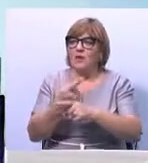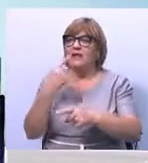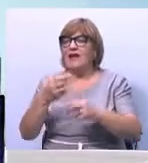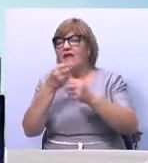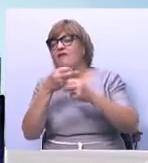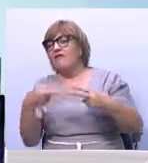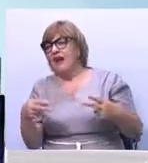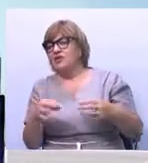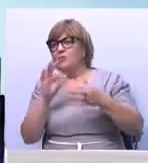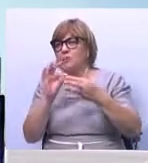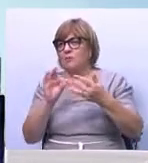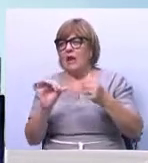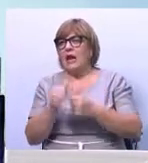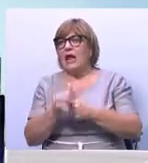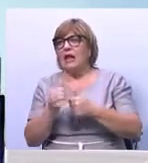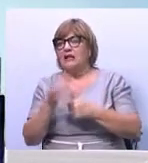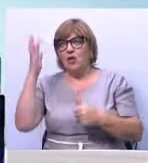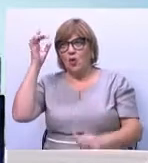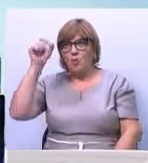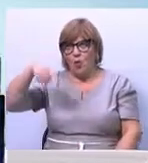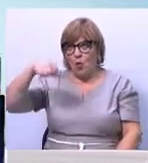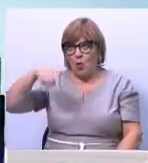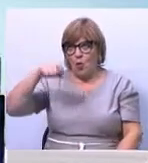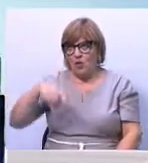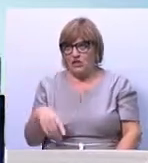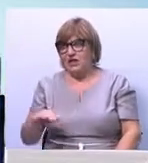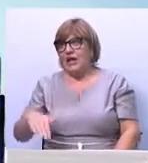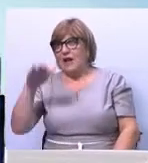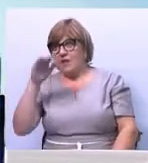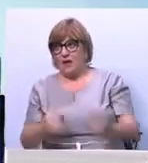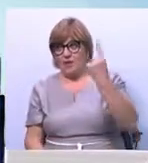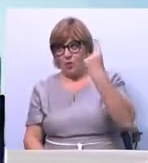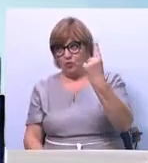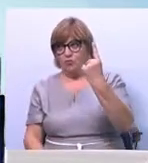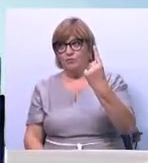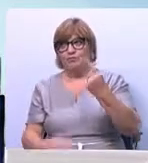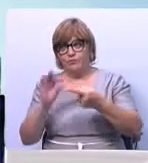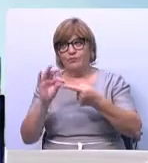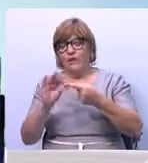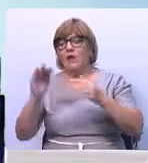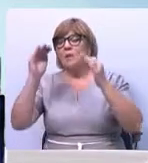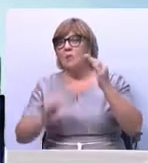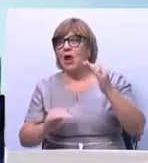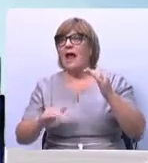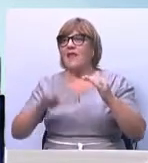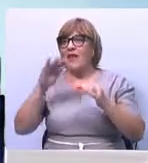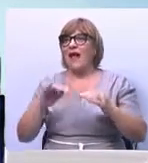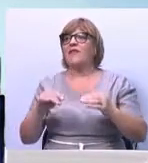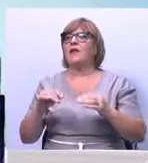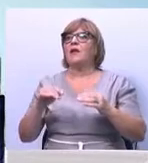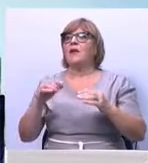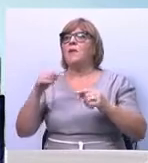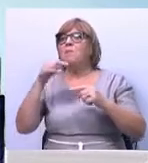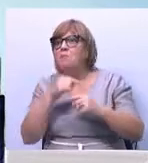vários fatores que vão alterar o número de gotas. A idade é um dos fatores. Quanto menor a idade, menor a concentração que